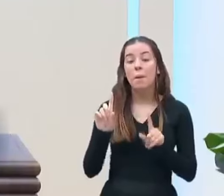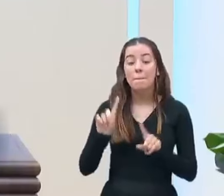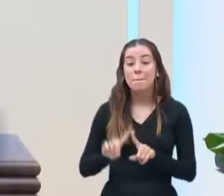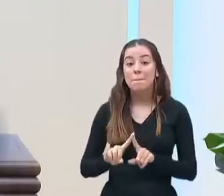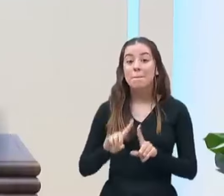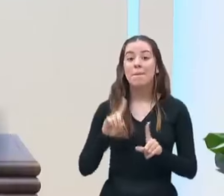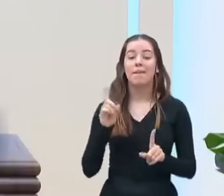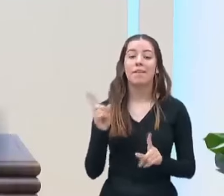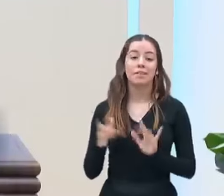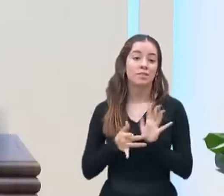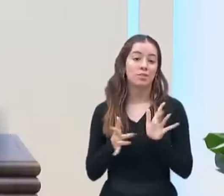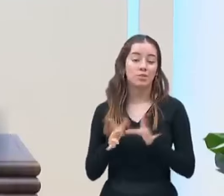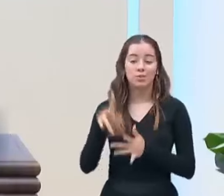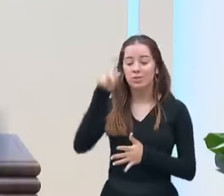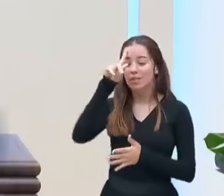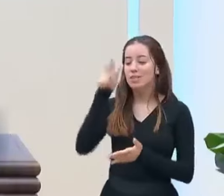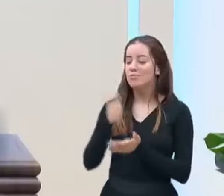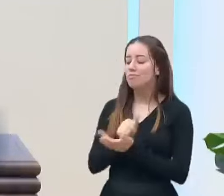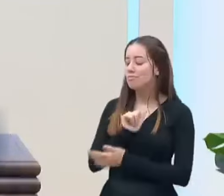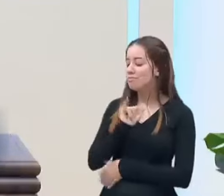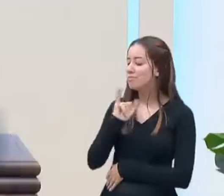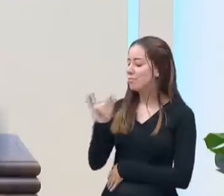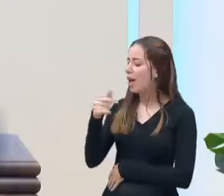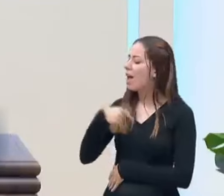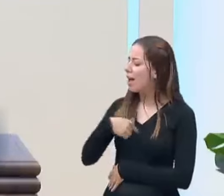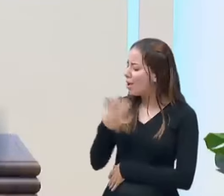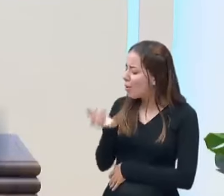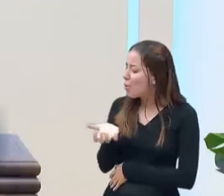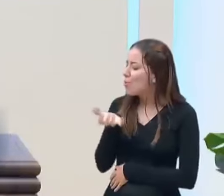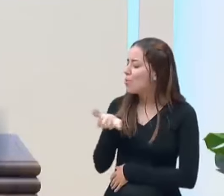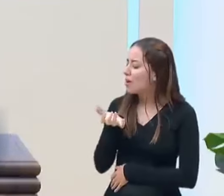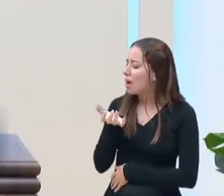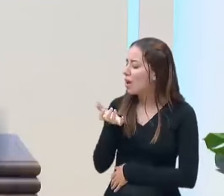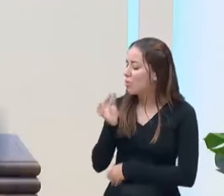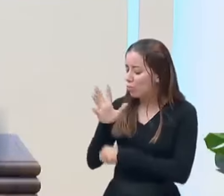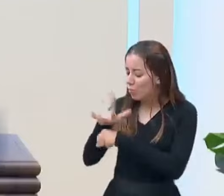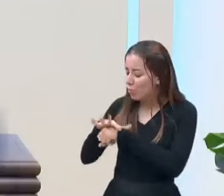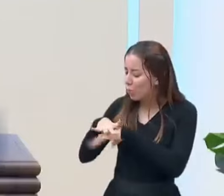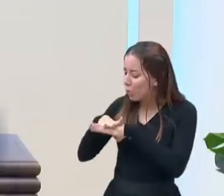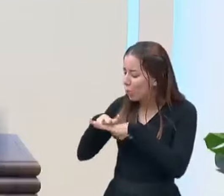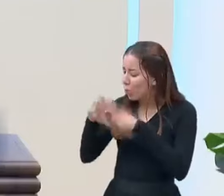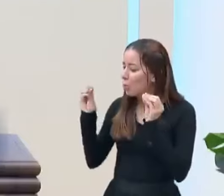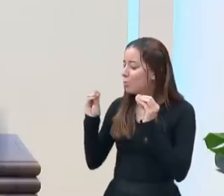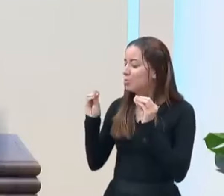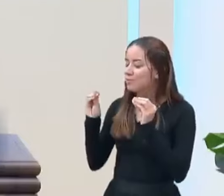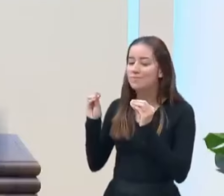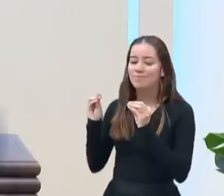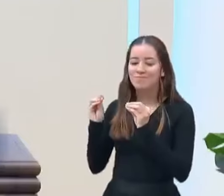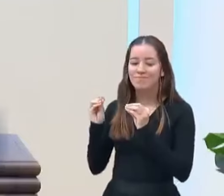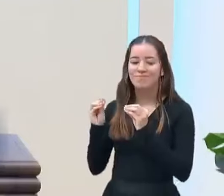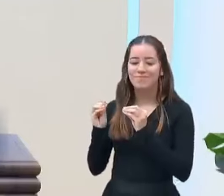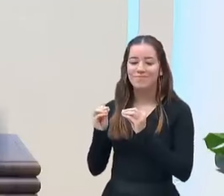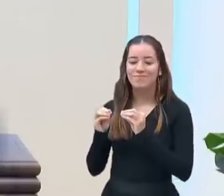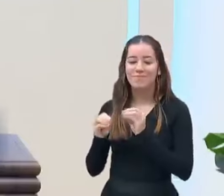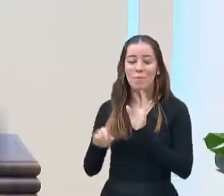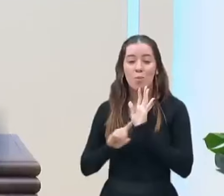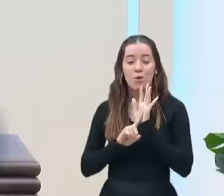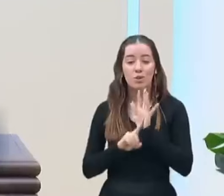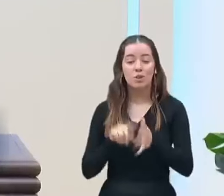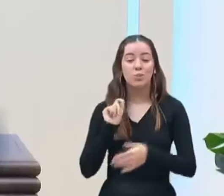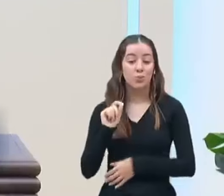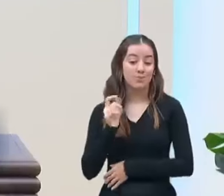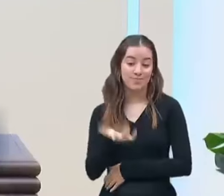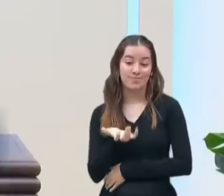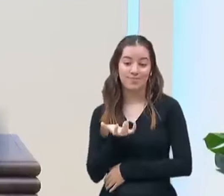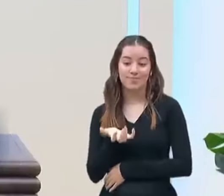Aleluia. Disse: eu quero. Seja limpo. Ele declara a sua